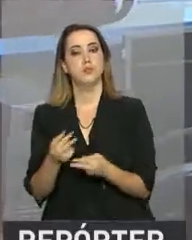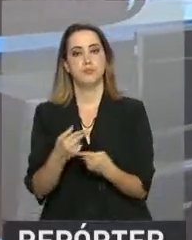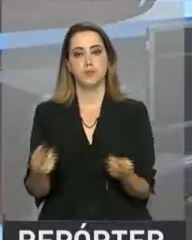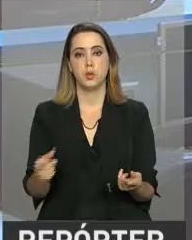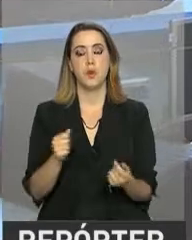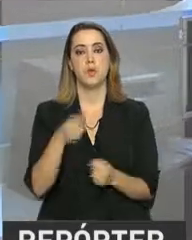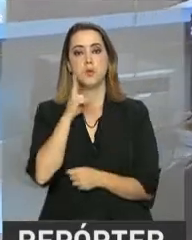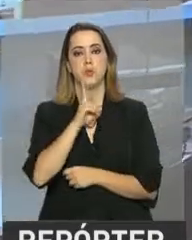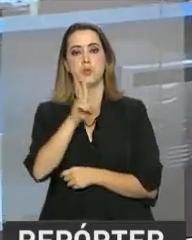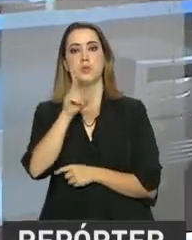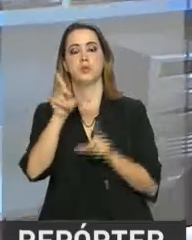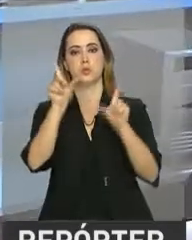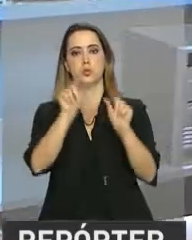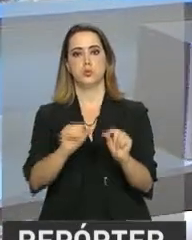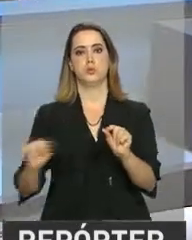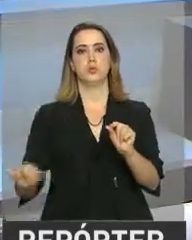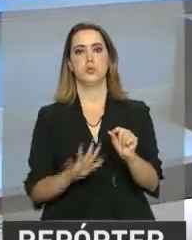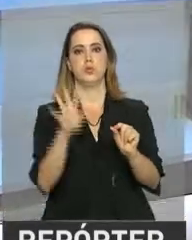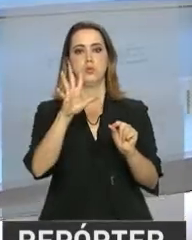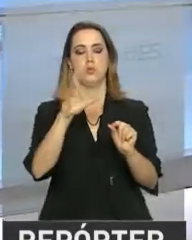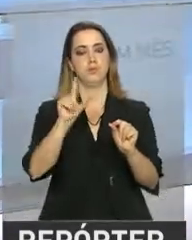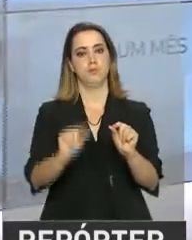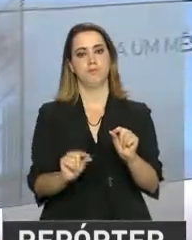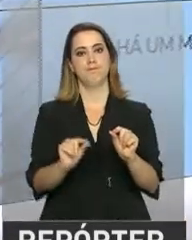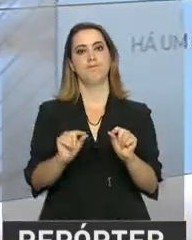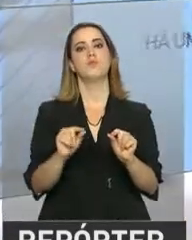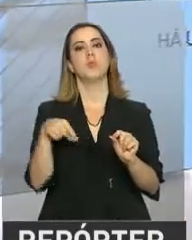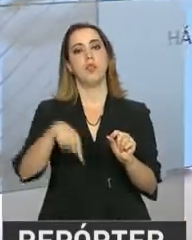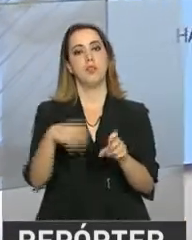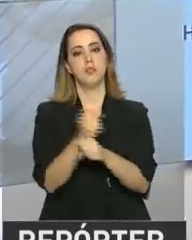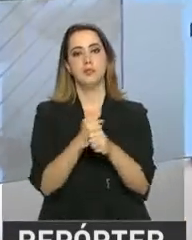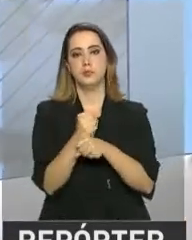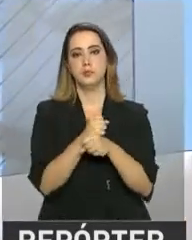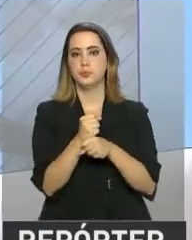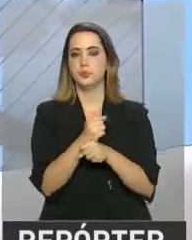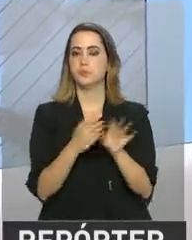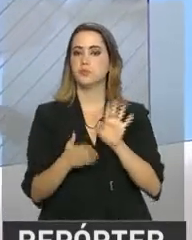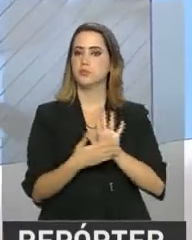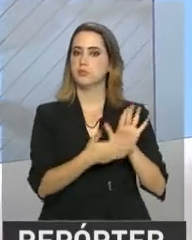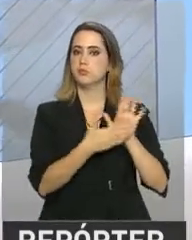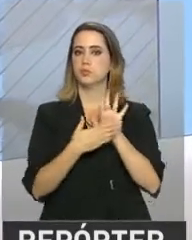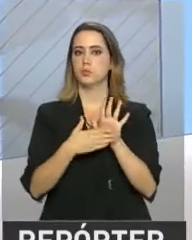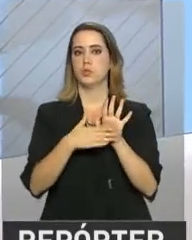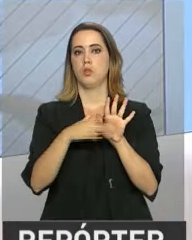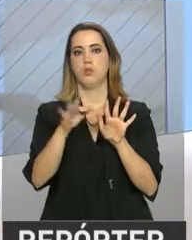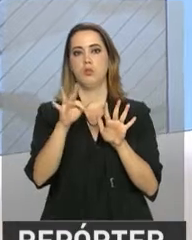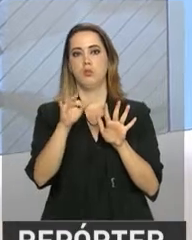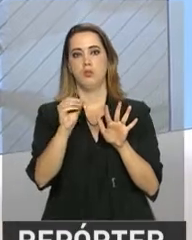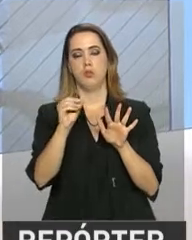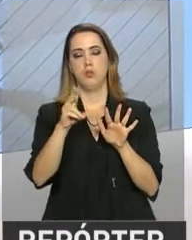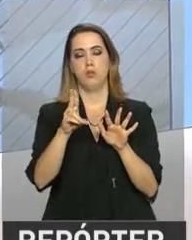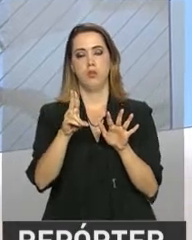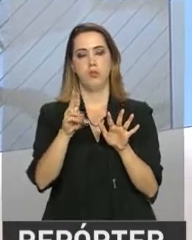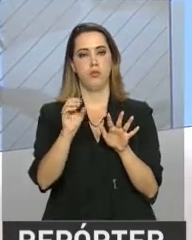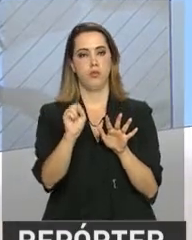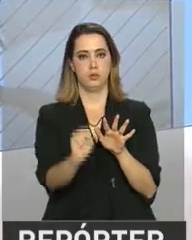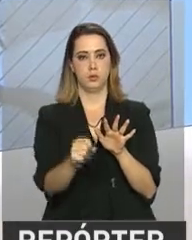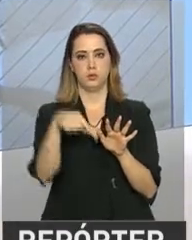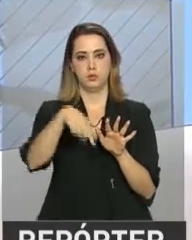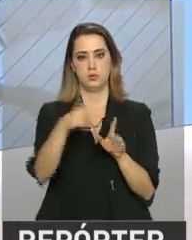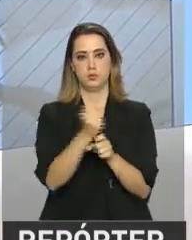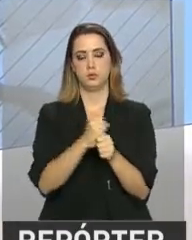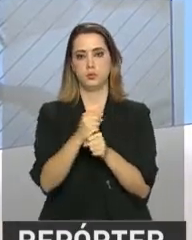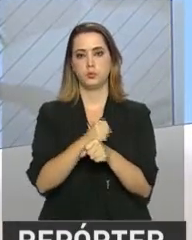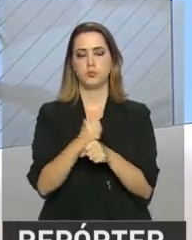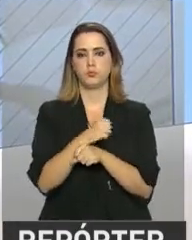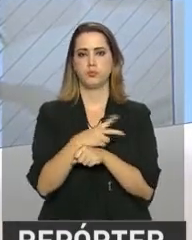mais uma queda na inflação deste ano é o que mostra o relatório focus do banco central vamos ver os números aqui no telão olha só os